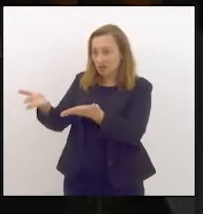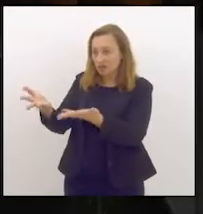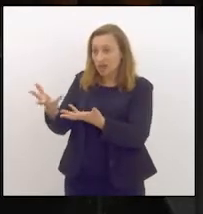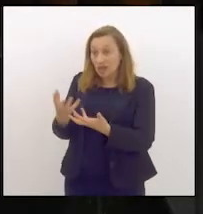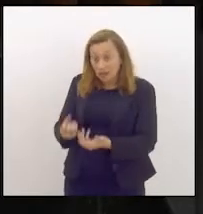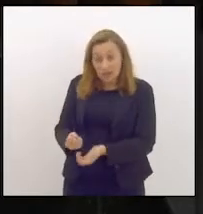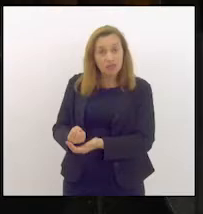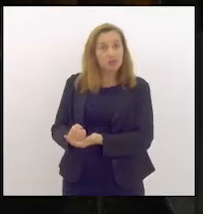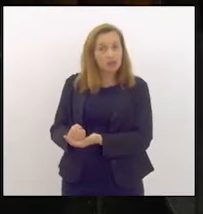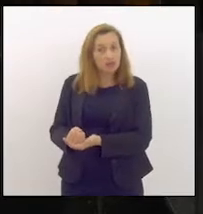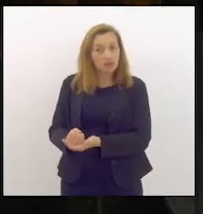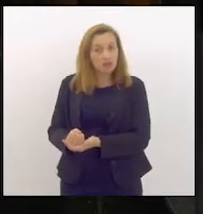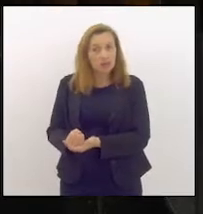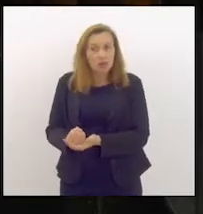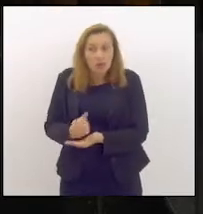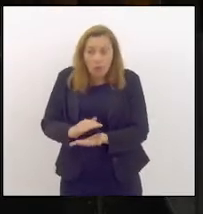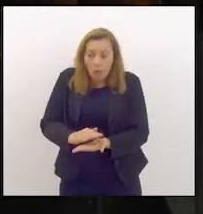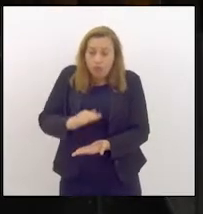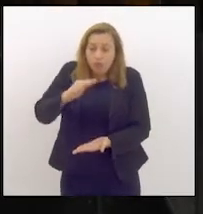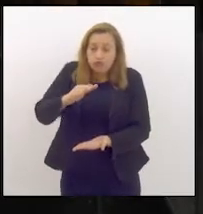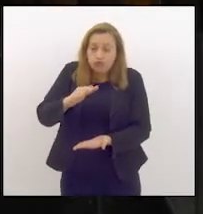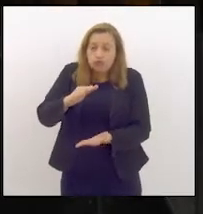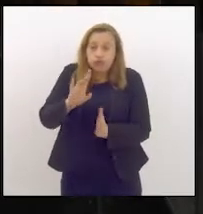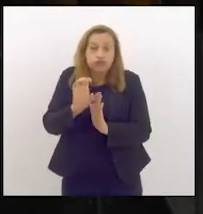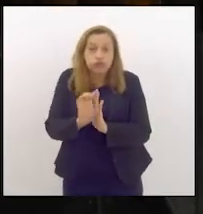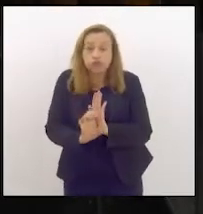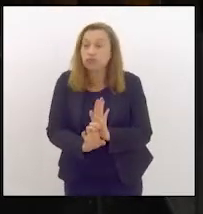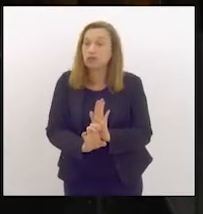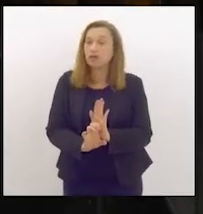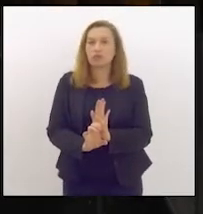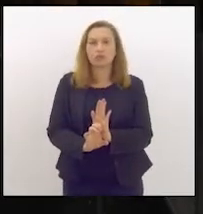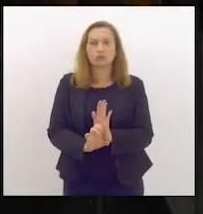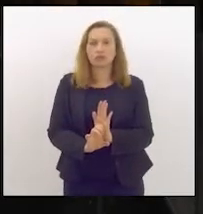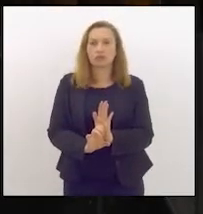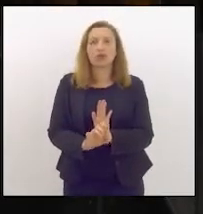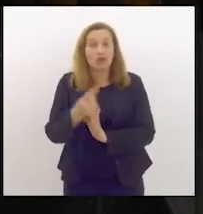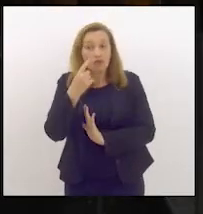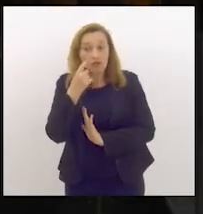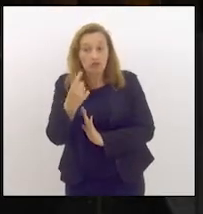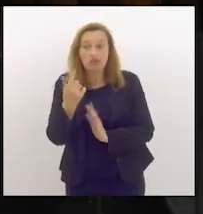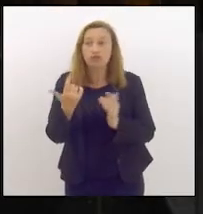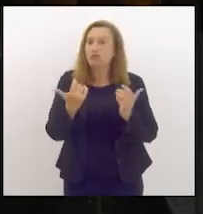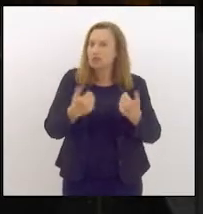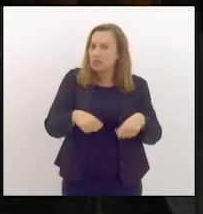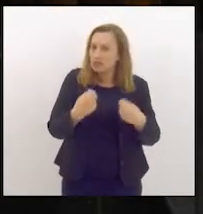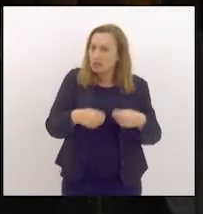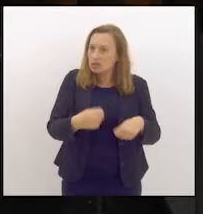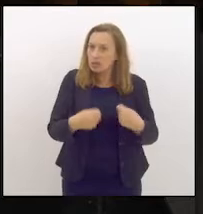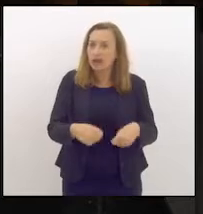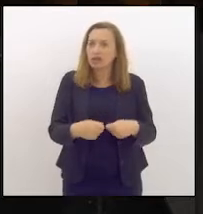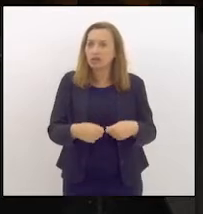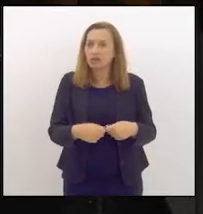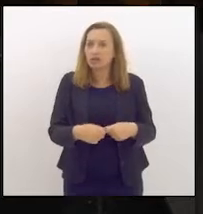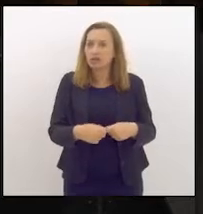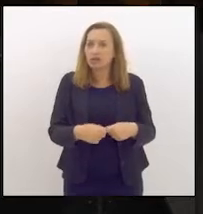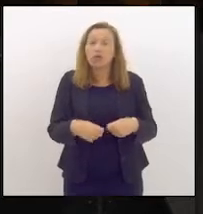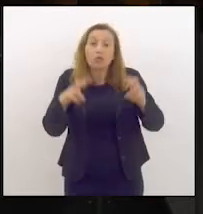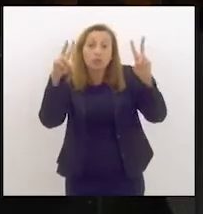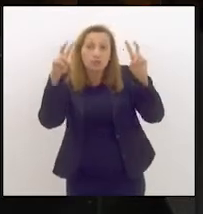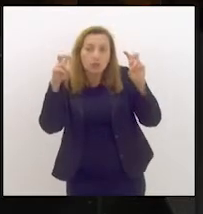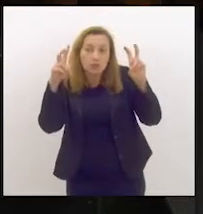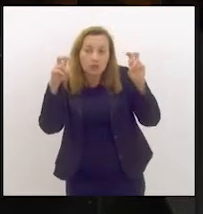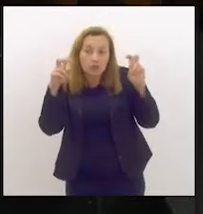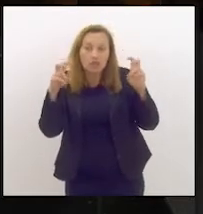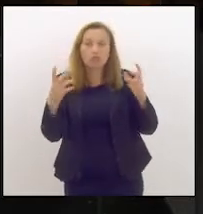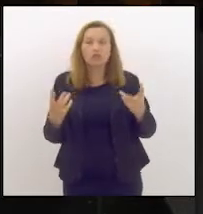recebido é um volume de emendas considerável haja Vista a necessidade de adequarmos uma um tema